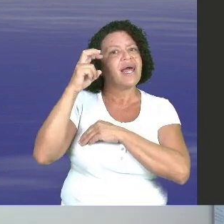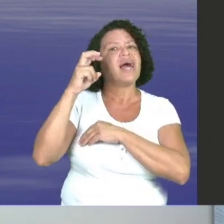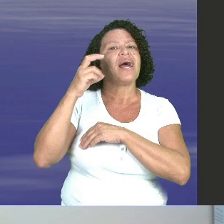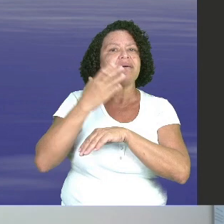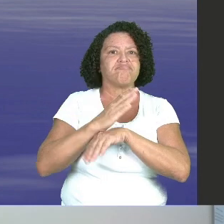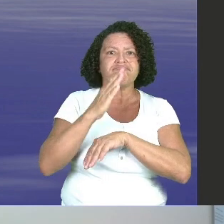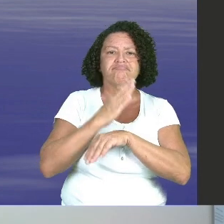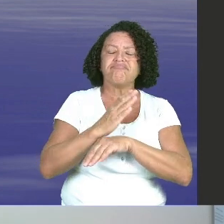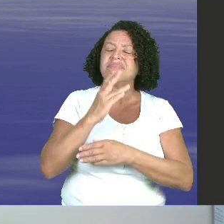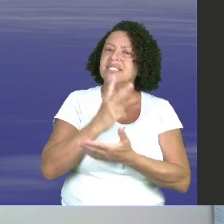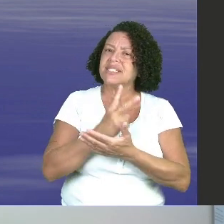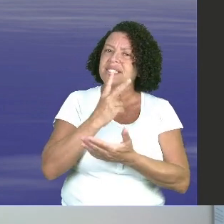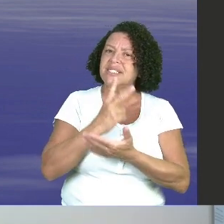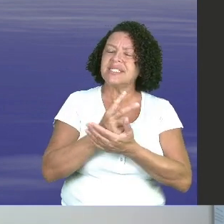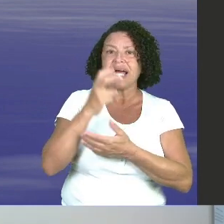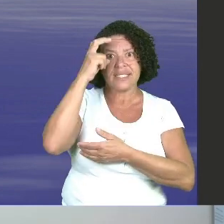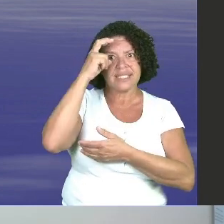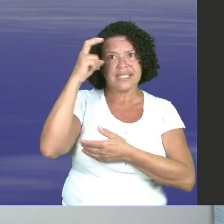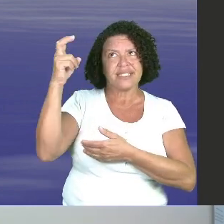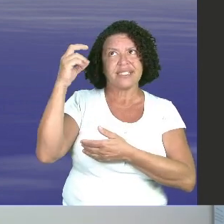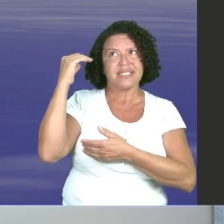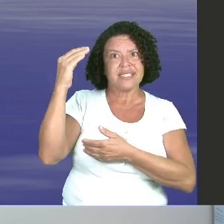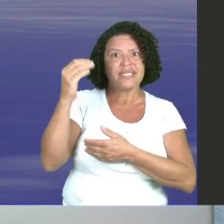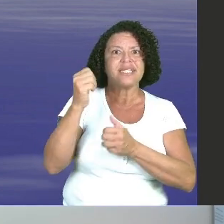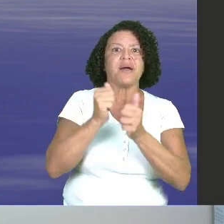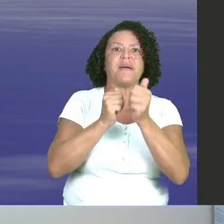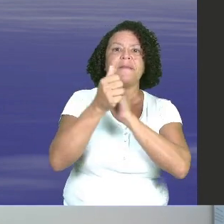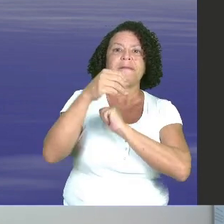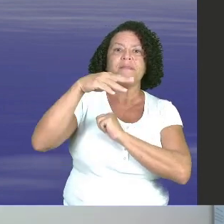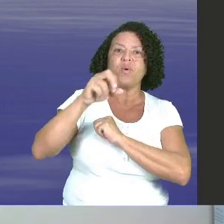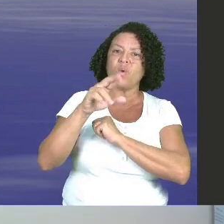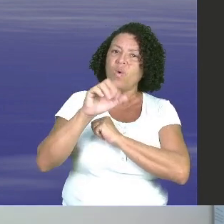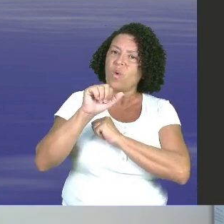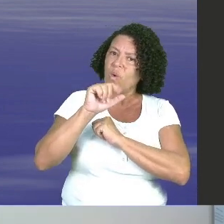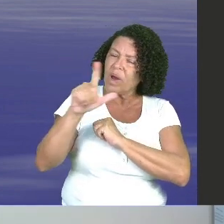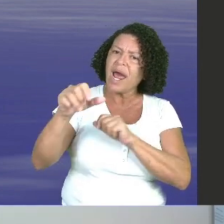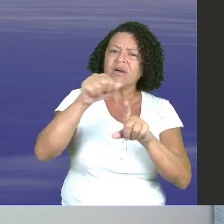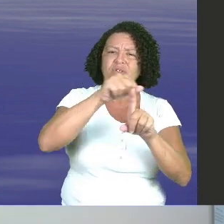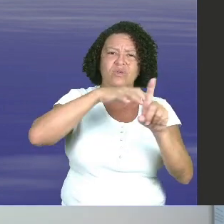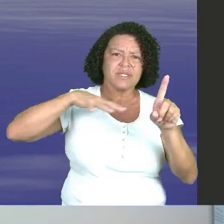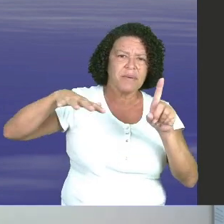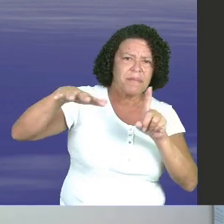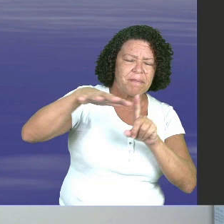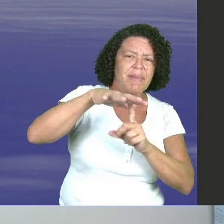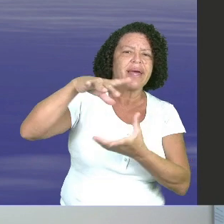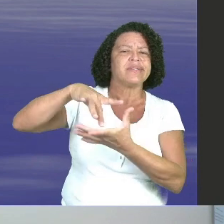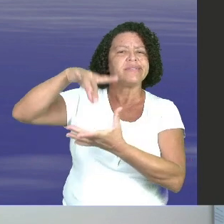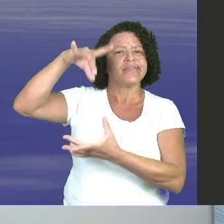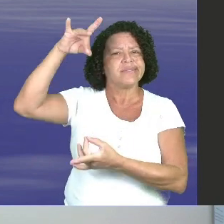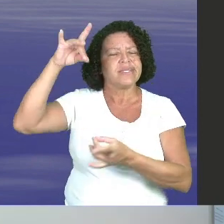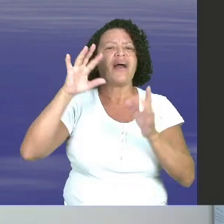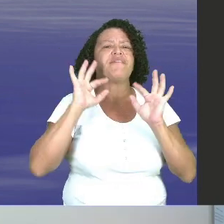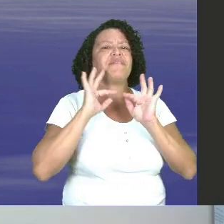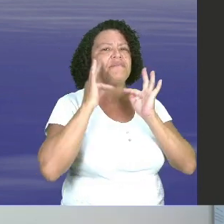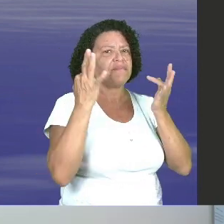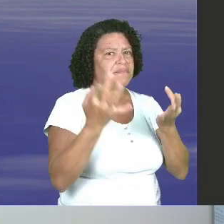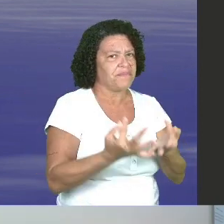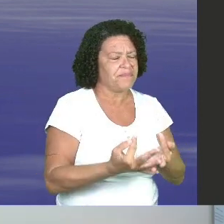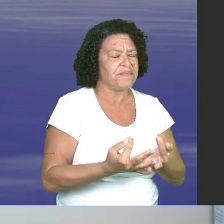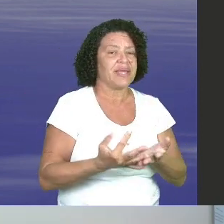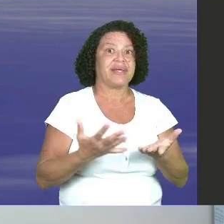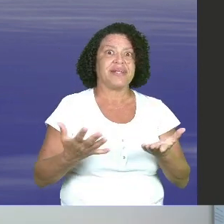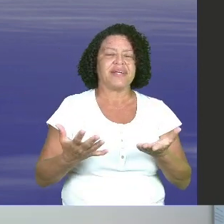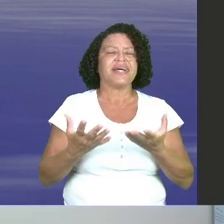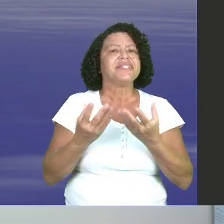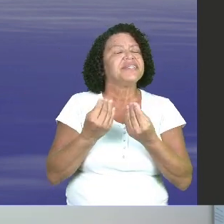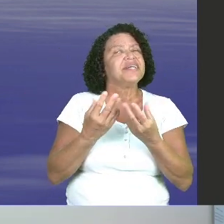capacitar intelectualmente, moralmente, espiritualmente, socialmente, familiarmente. Temos tantas